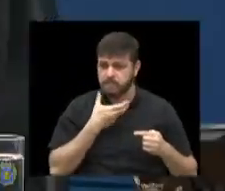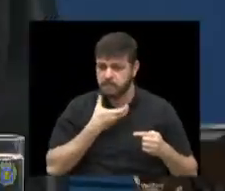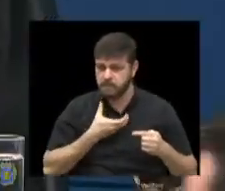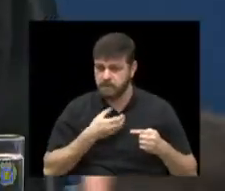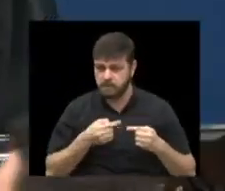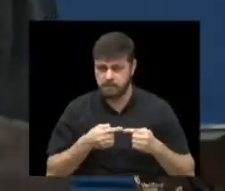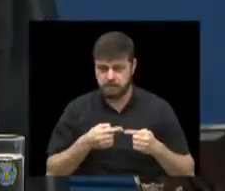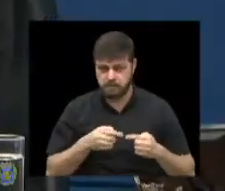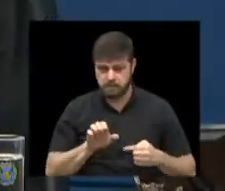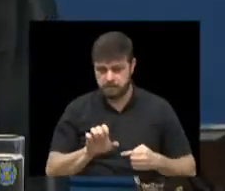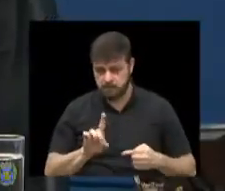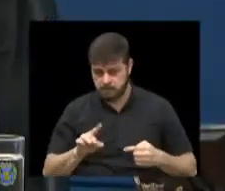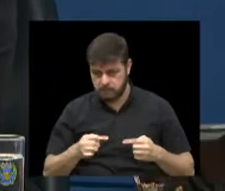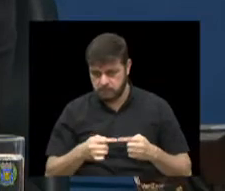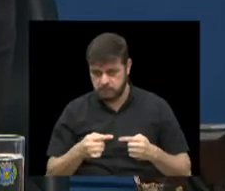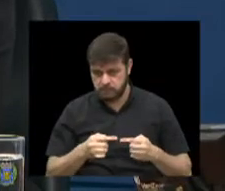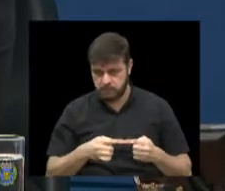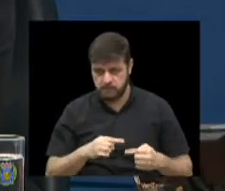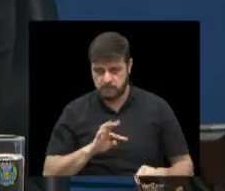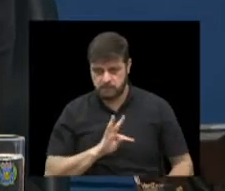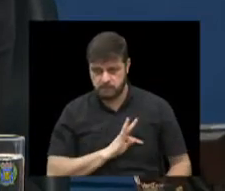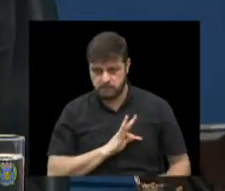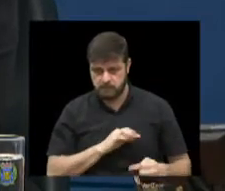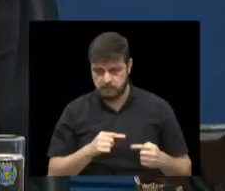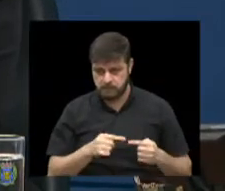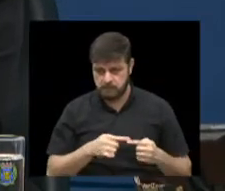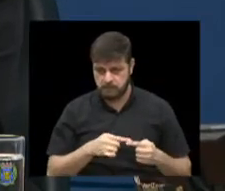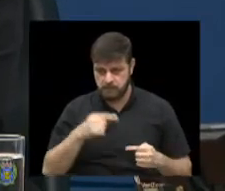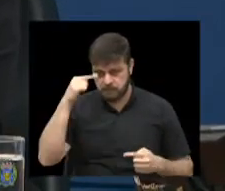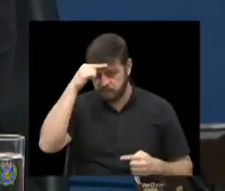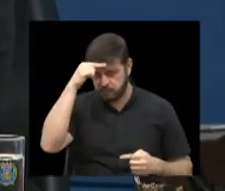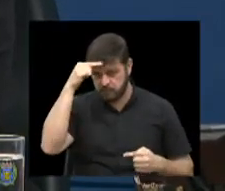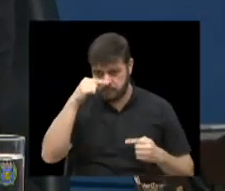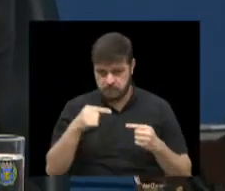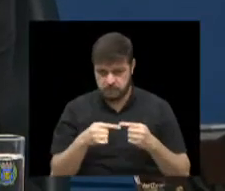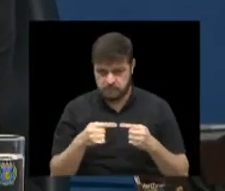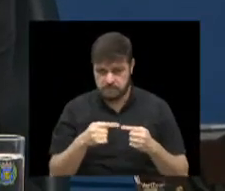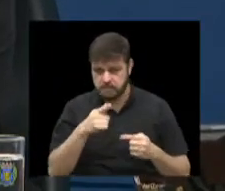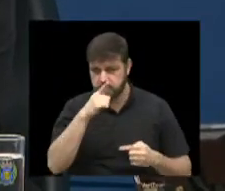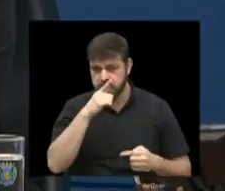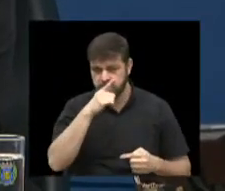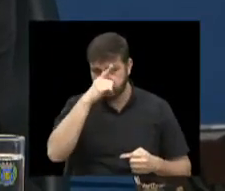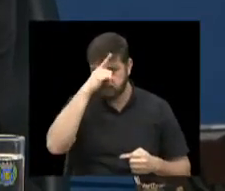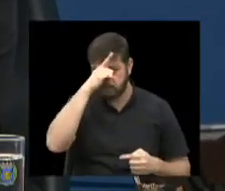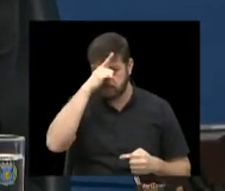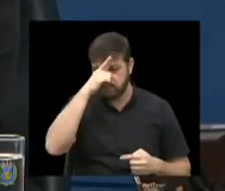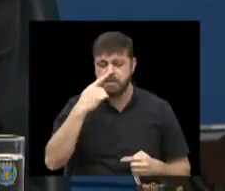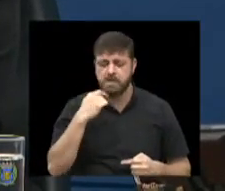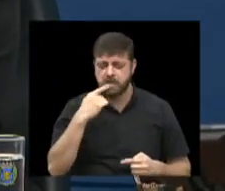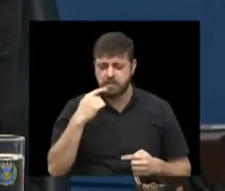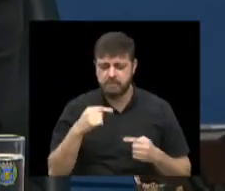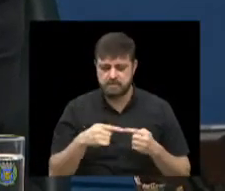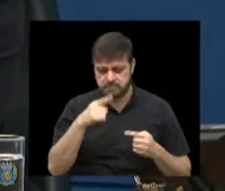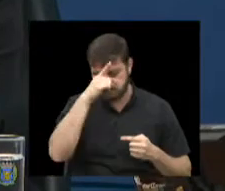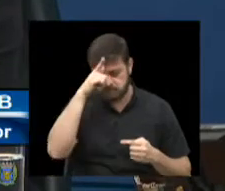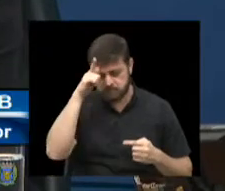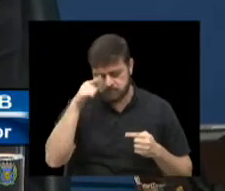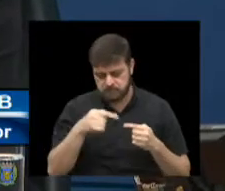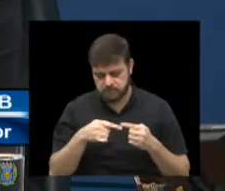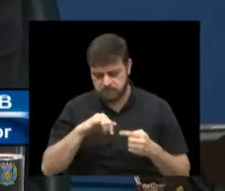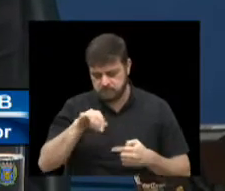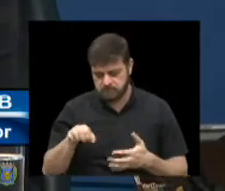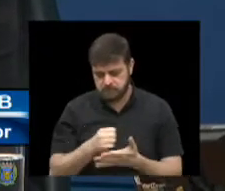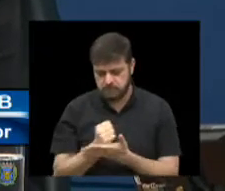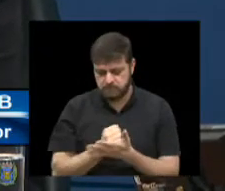sim. Edson Ribeiro, sim. Fernando Mendes, sim. Felipe Marques, sim. Gilberto Vermelho, vota sim. Gustavo Peta, sim. Jorge da Farmácia,